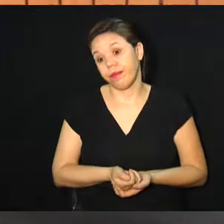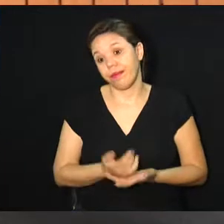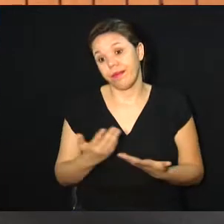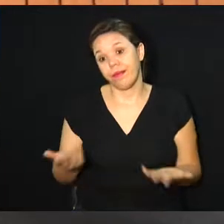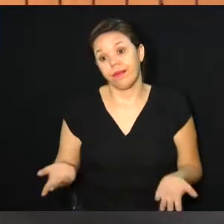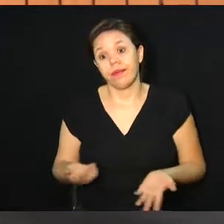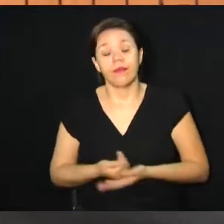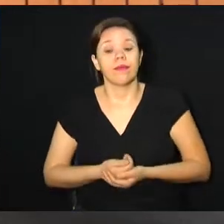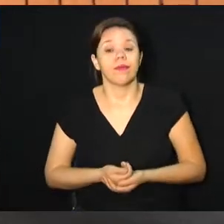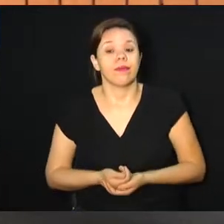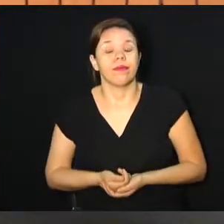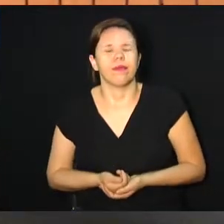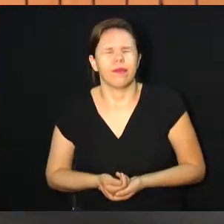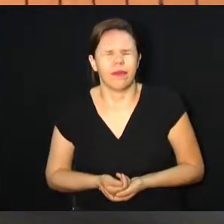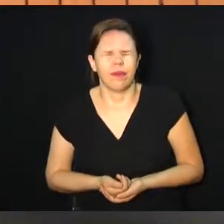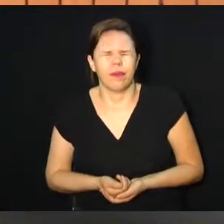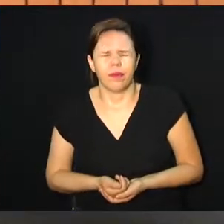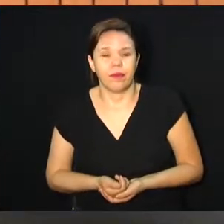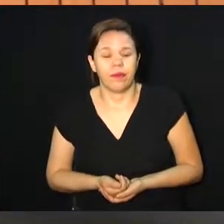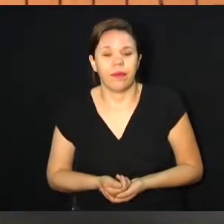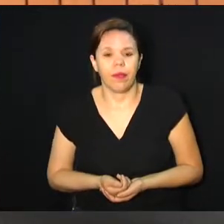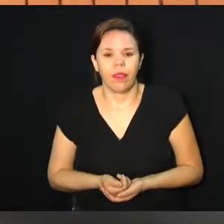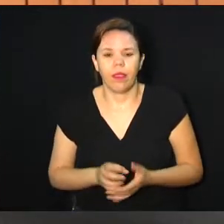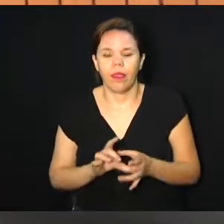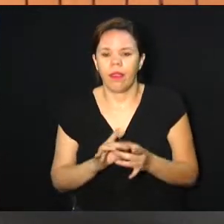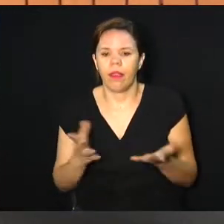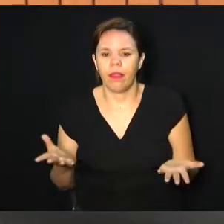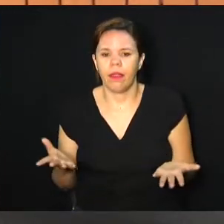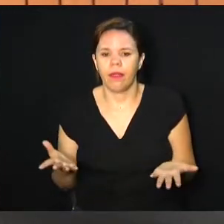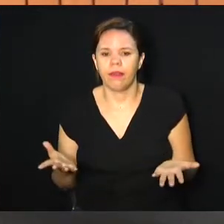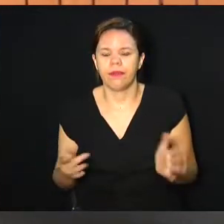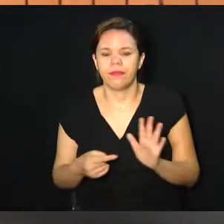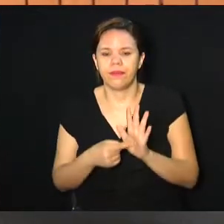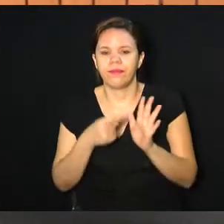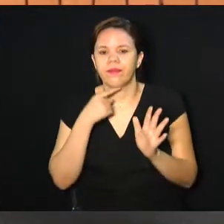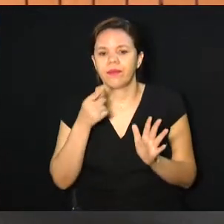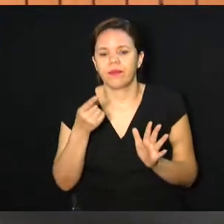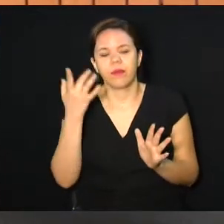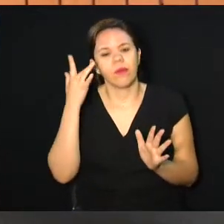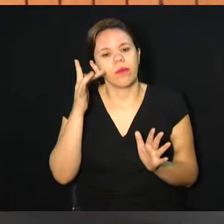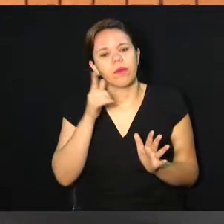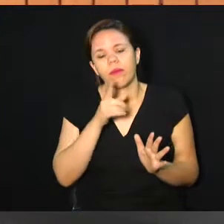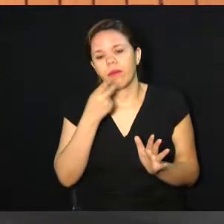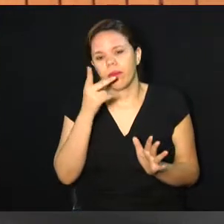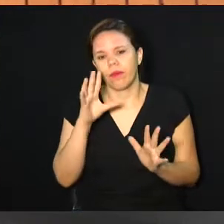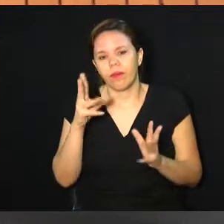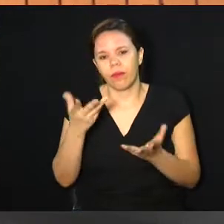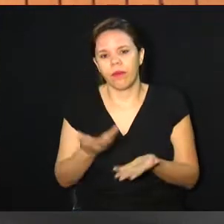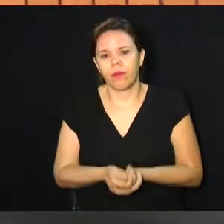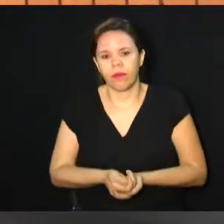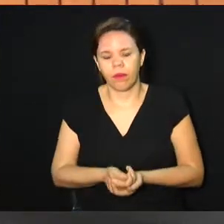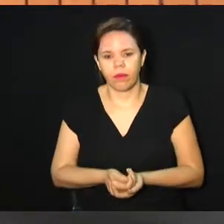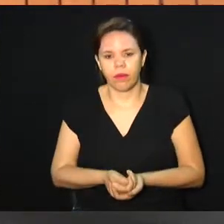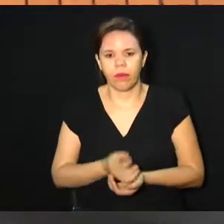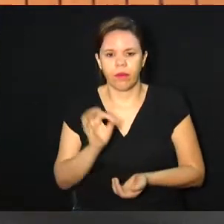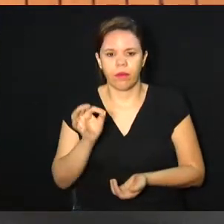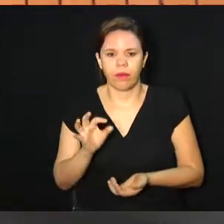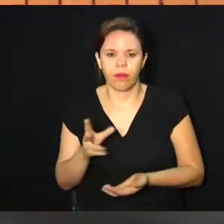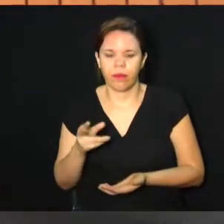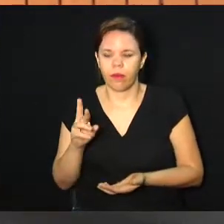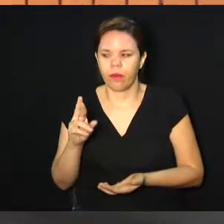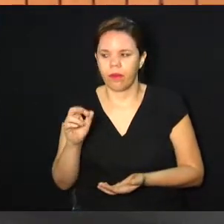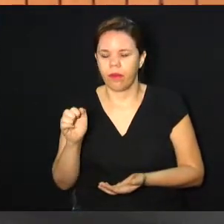Então, queria deixar esses questionamentos. Não sei se eu consegui falar tudo. Com certeza o Rafael vai